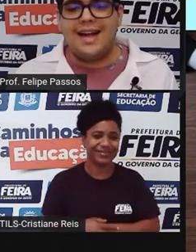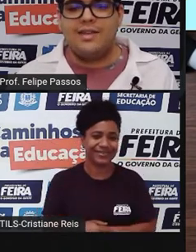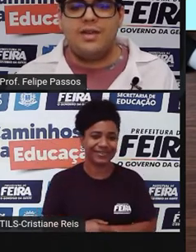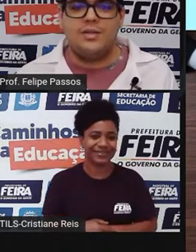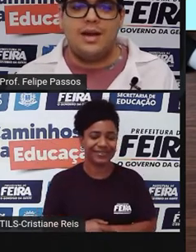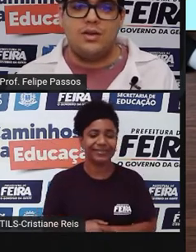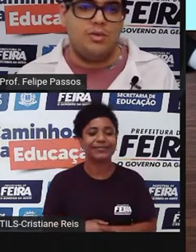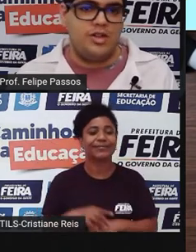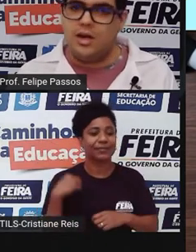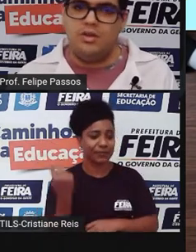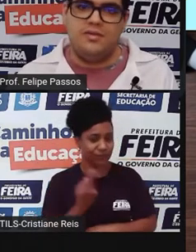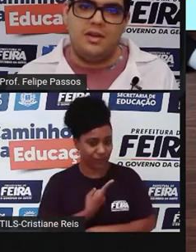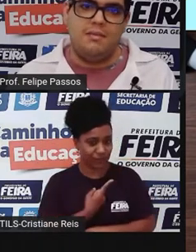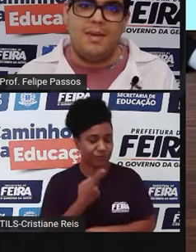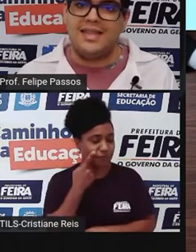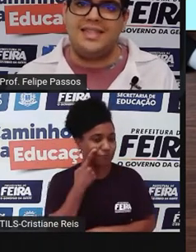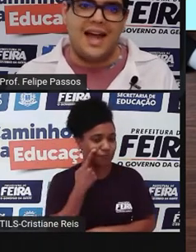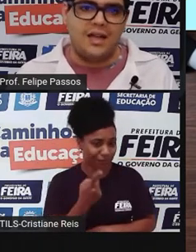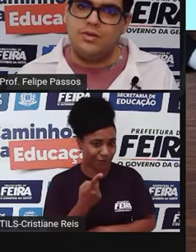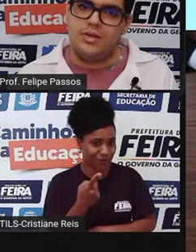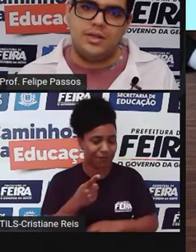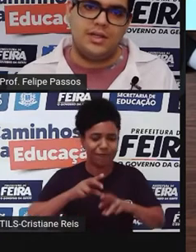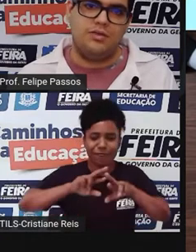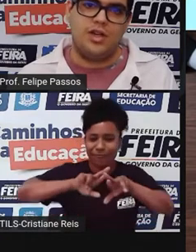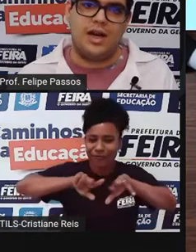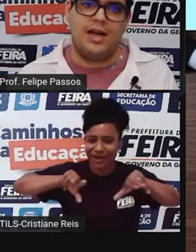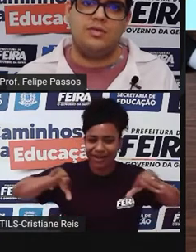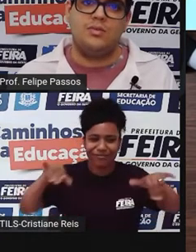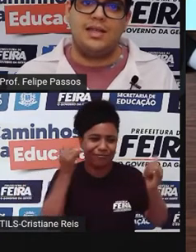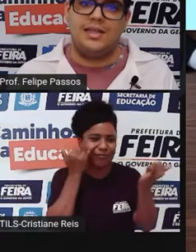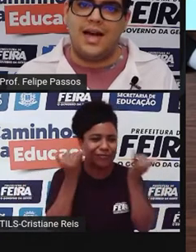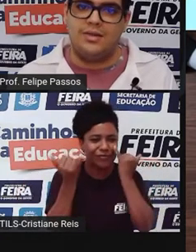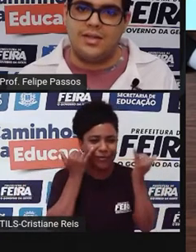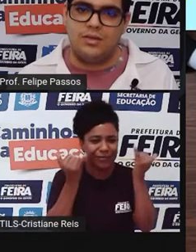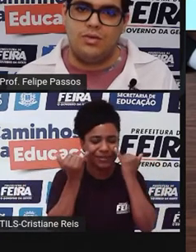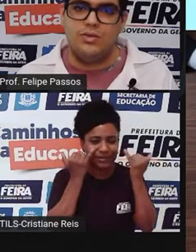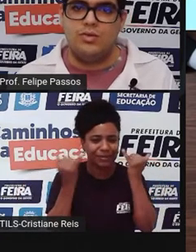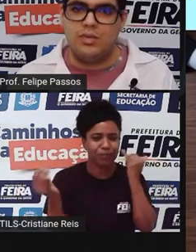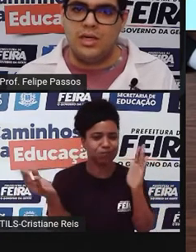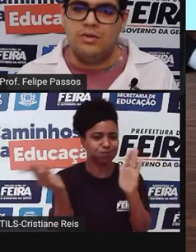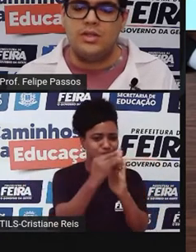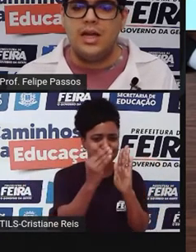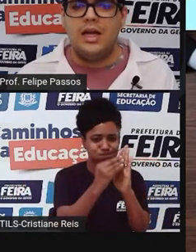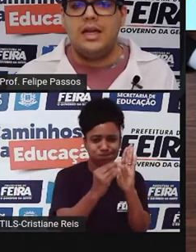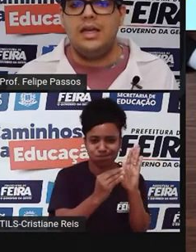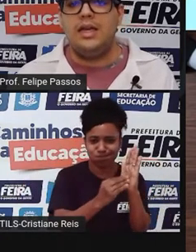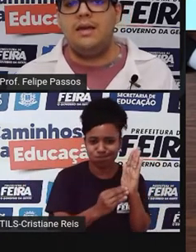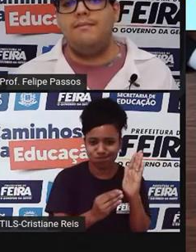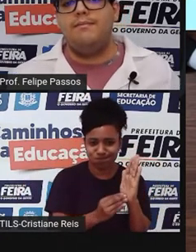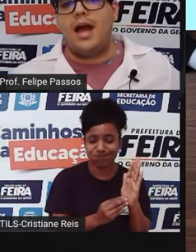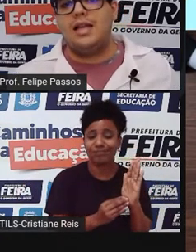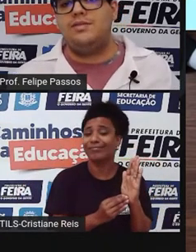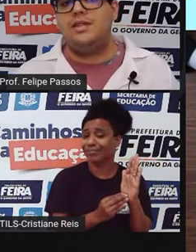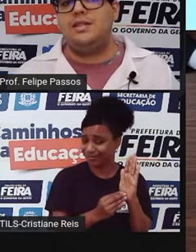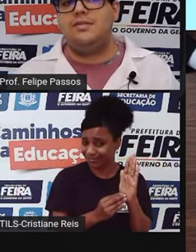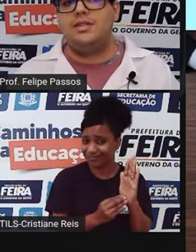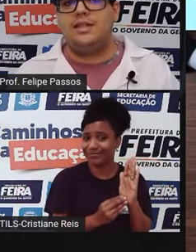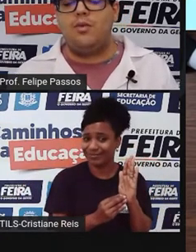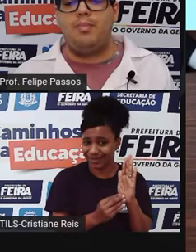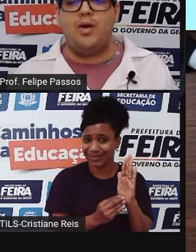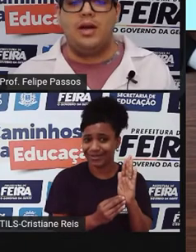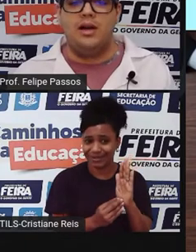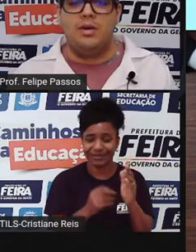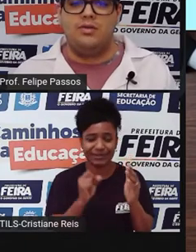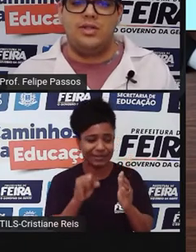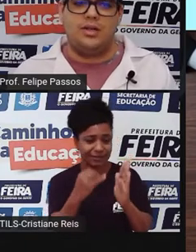tem cada vez mais, como a gente acabou de ver, mais dados sendo gerados, mais dados sendo consumidos, e às vezes, se você